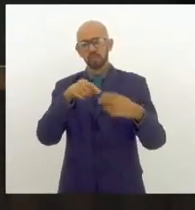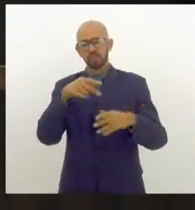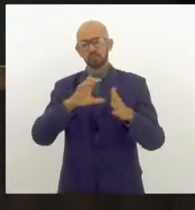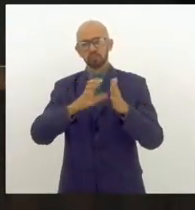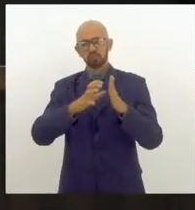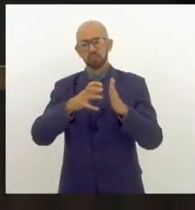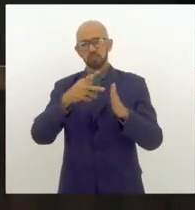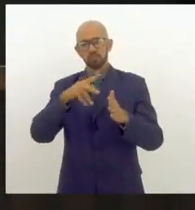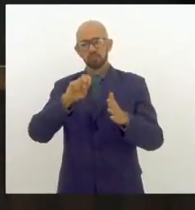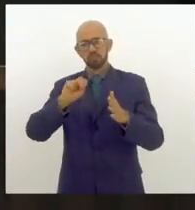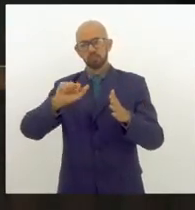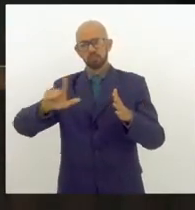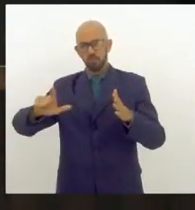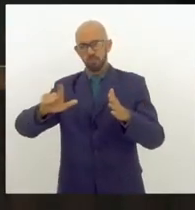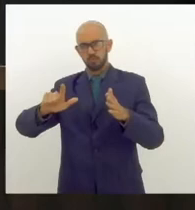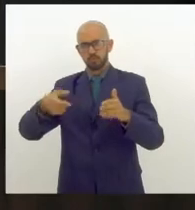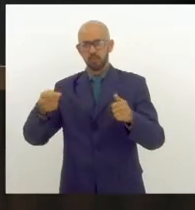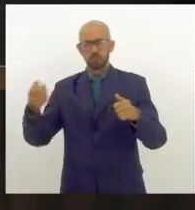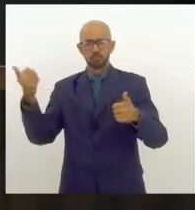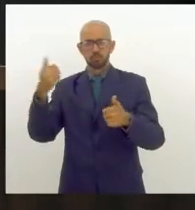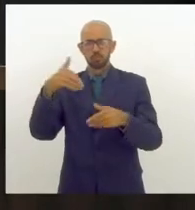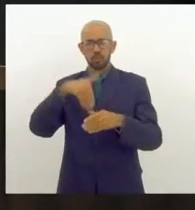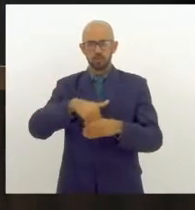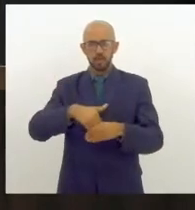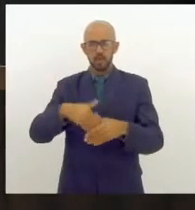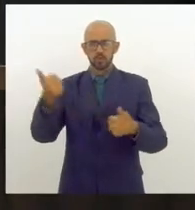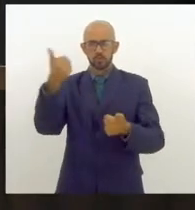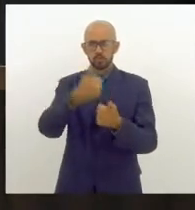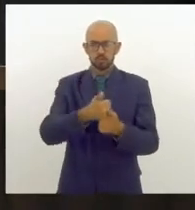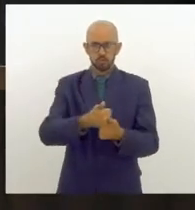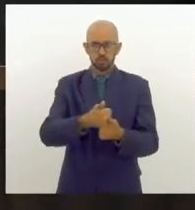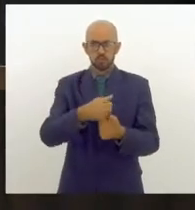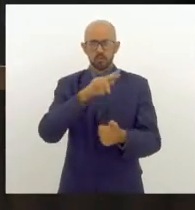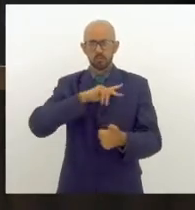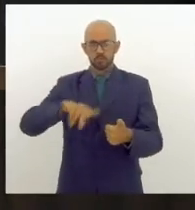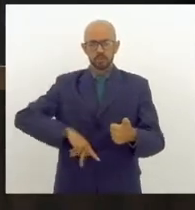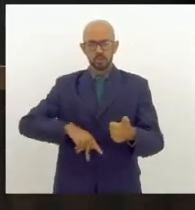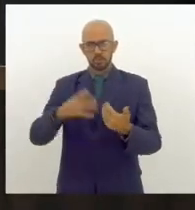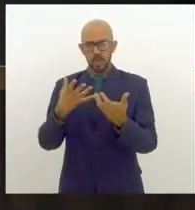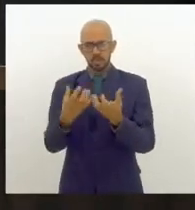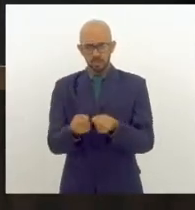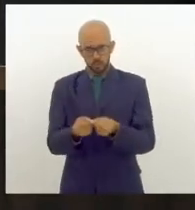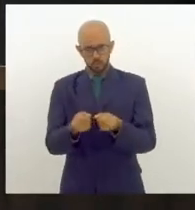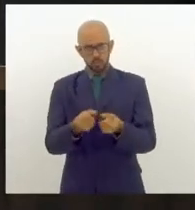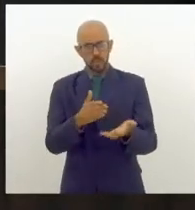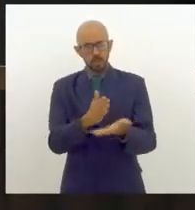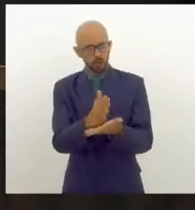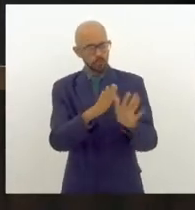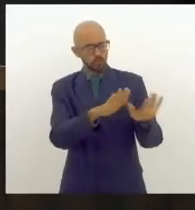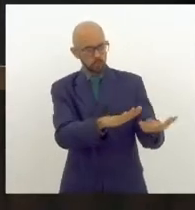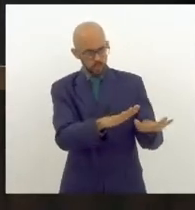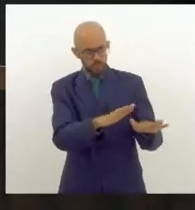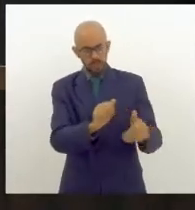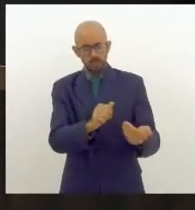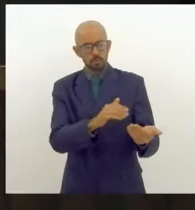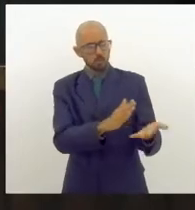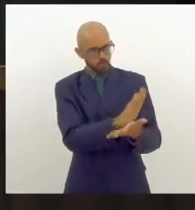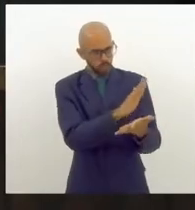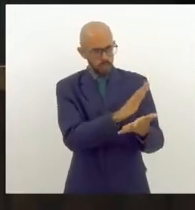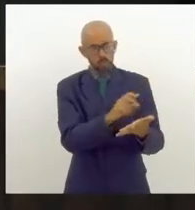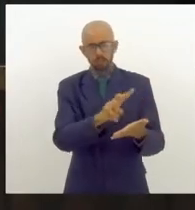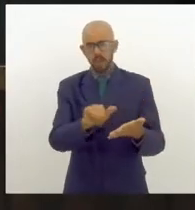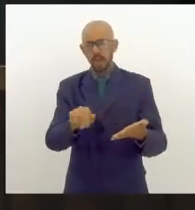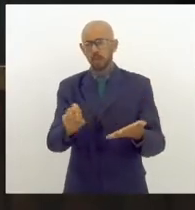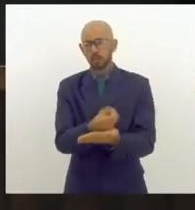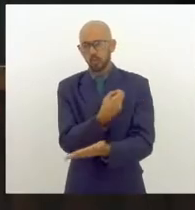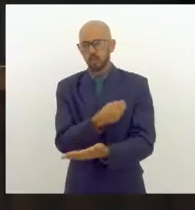Vamos votar o substitutivo conforme a final de redação que a presidência definiu. Se os que aprovam permaneçam como estão aprovados, vai a